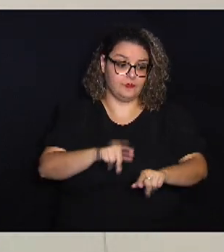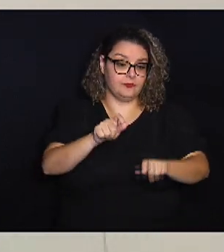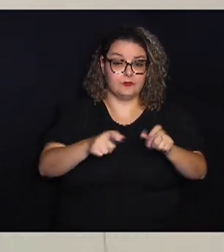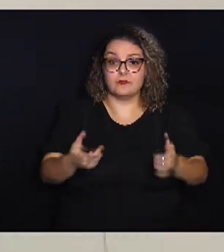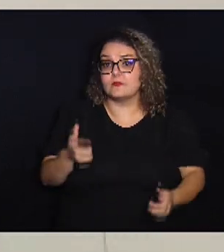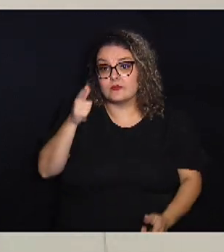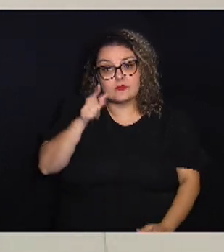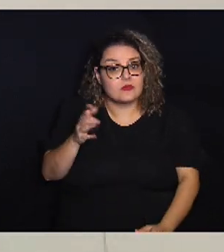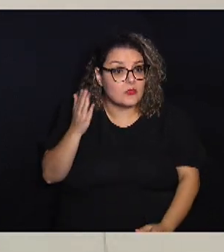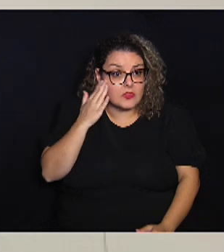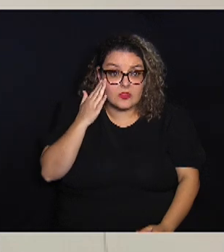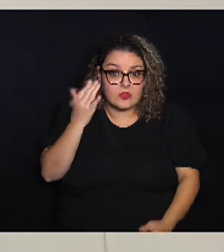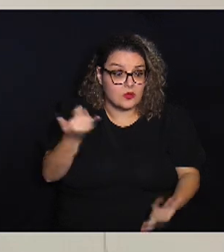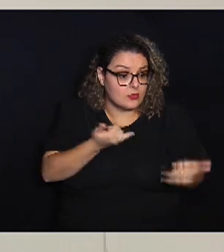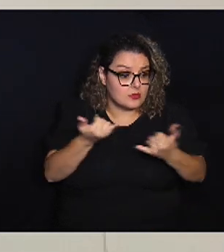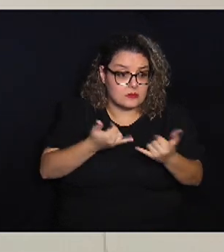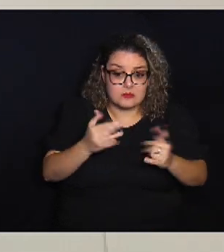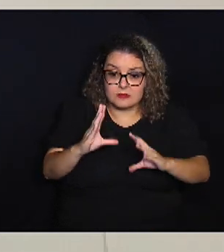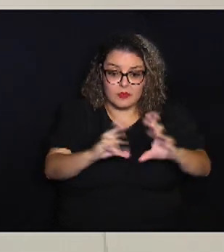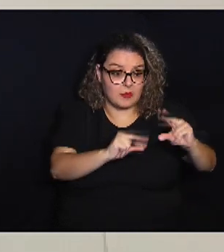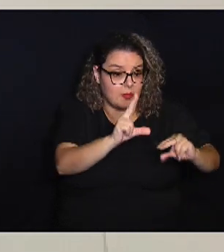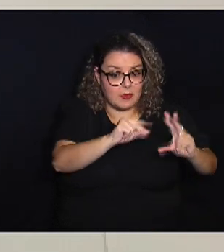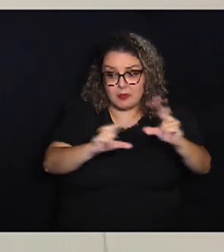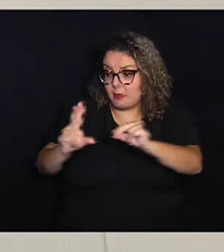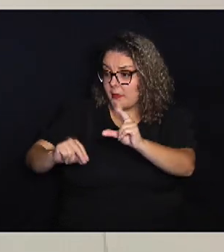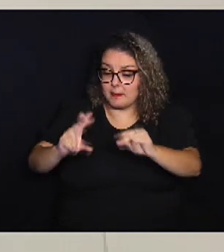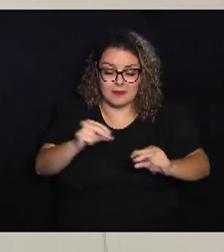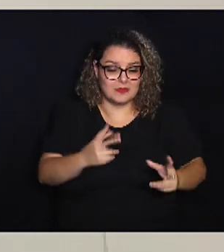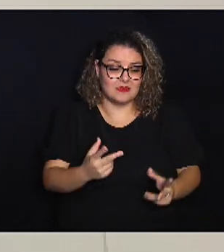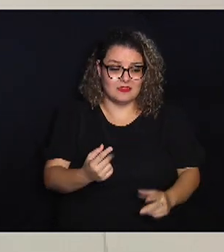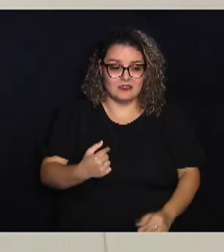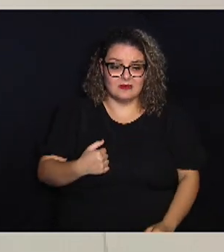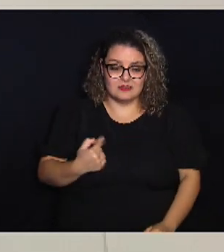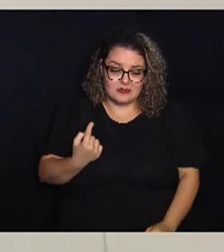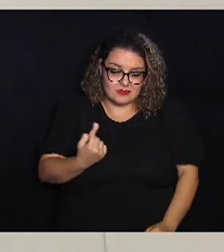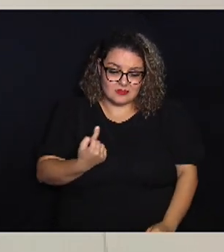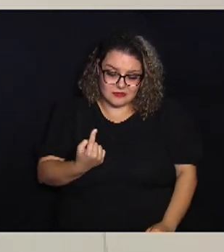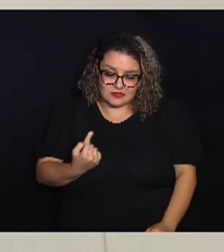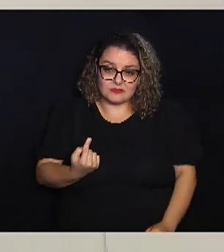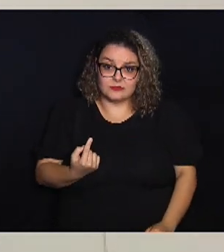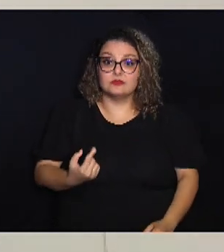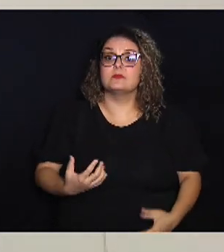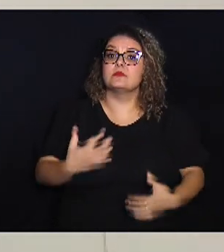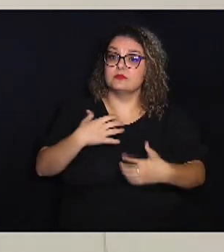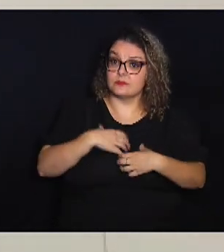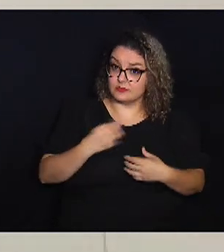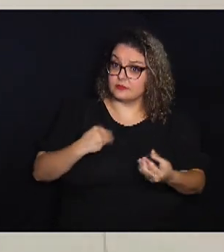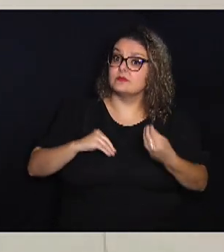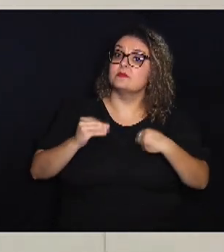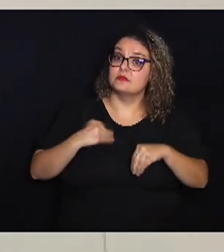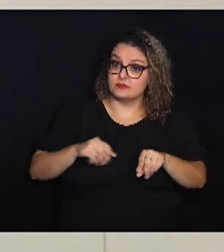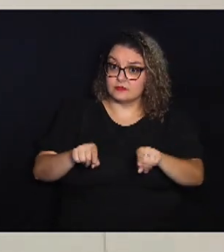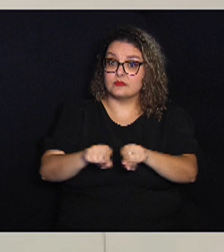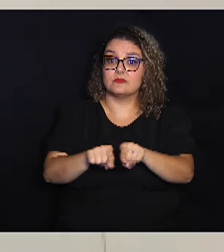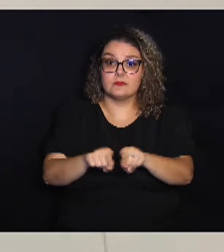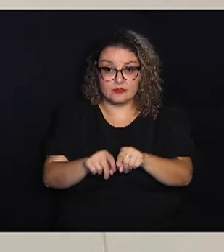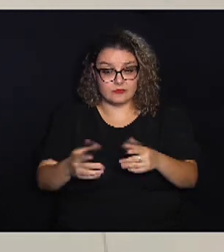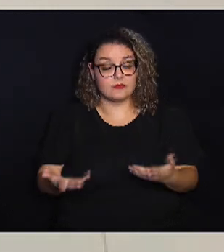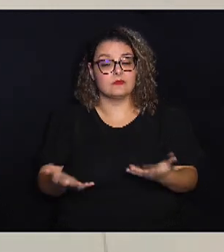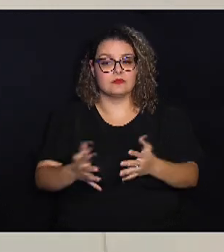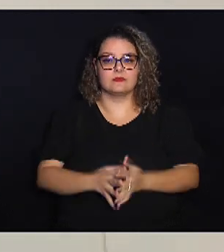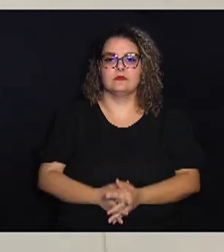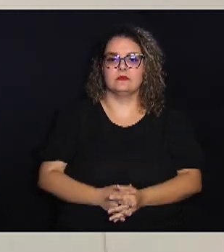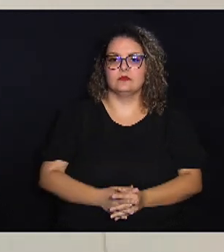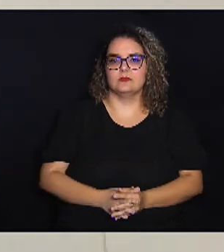conseguir entender o que elas falam, né? E aí a pessoa vai se isolando, isso pode trazer sintomas de depressão até.